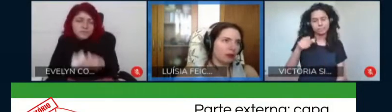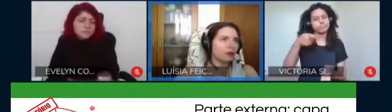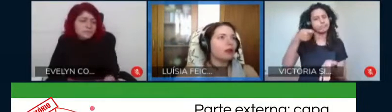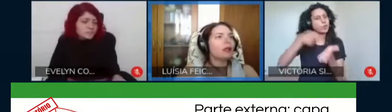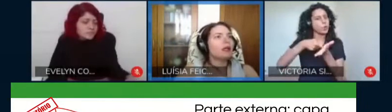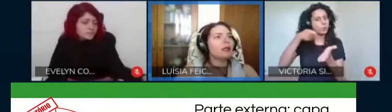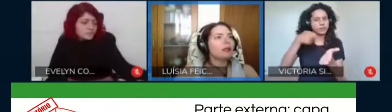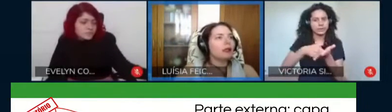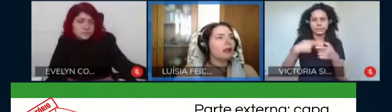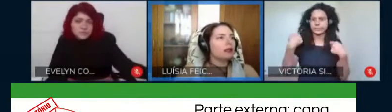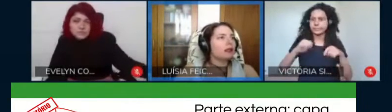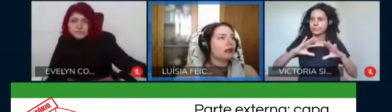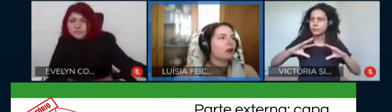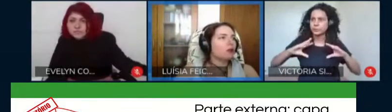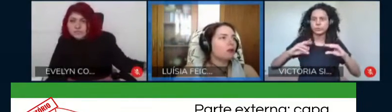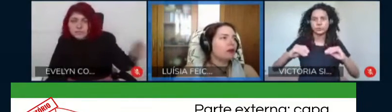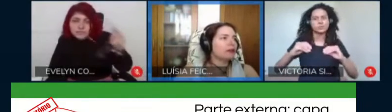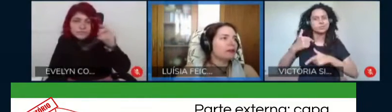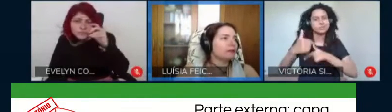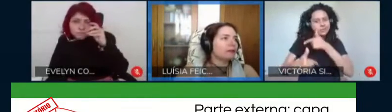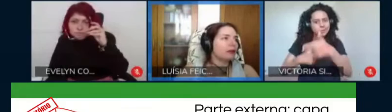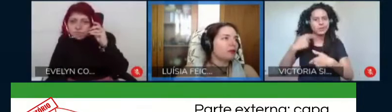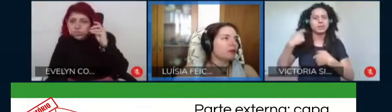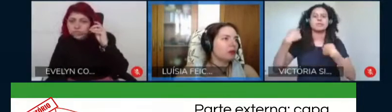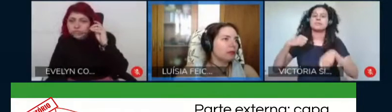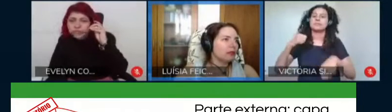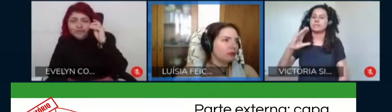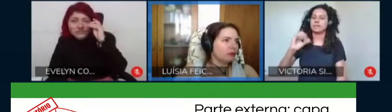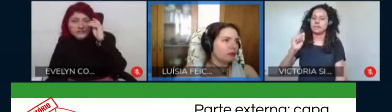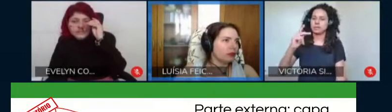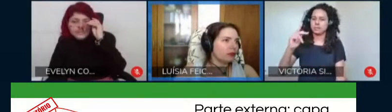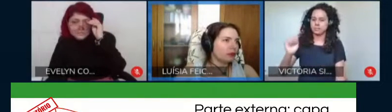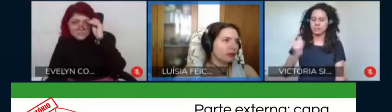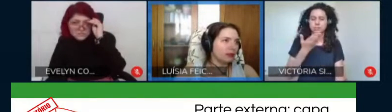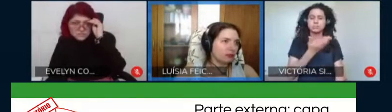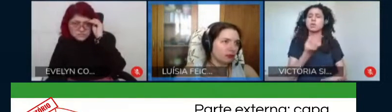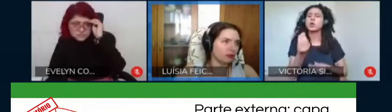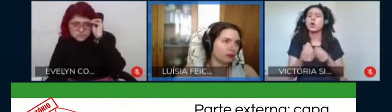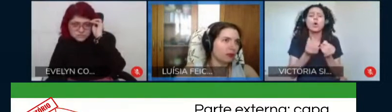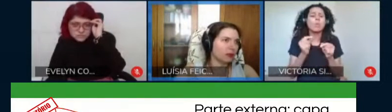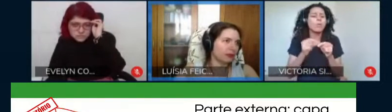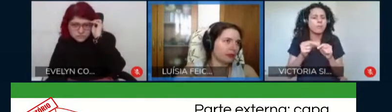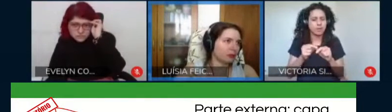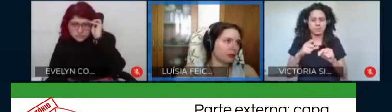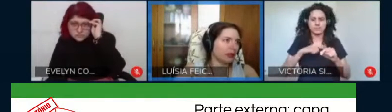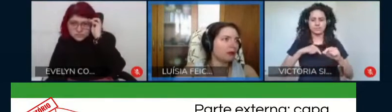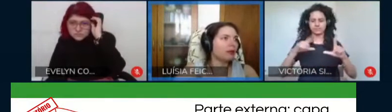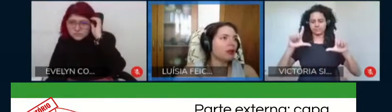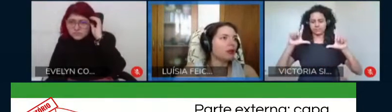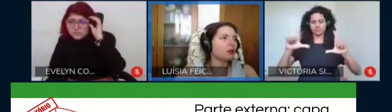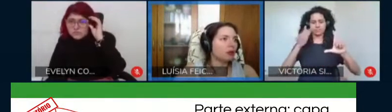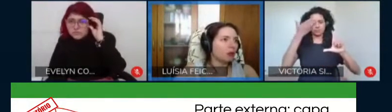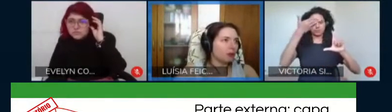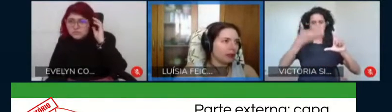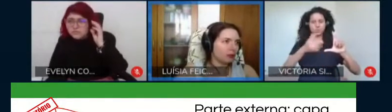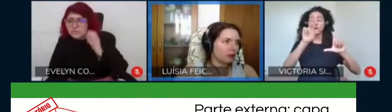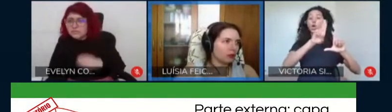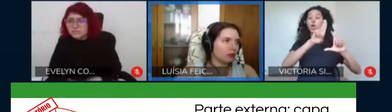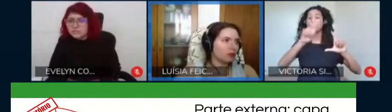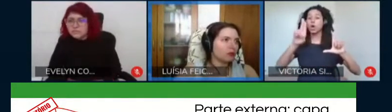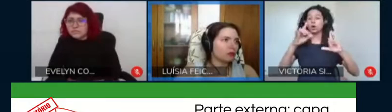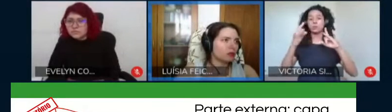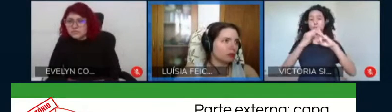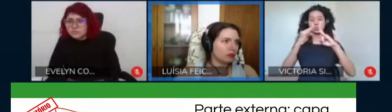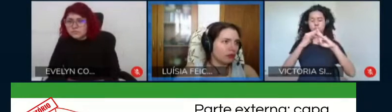elemento obrigatório, e ela é composta pelo nome da instituição, que pode ser opcional, o nome